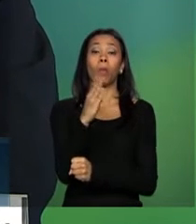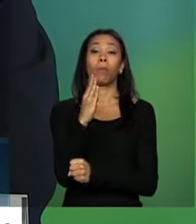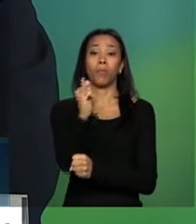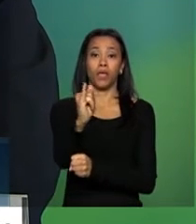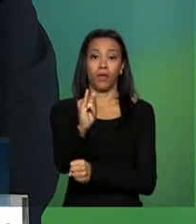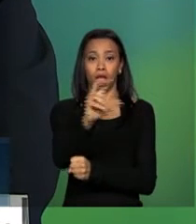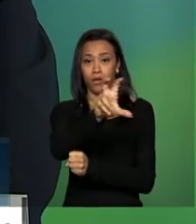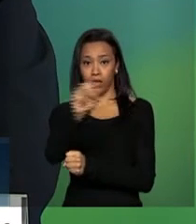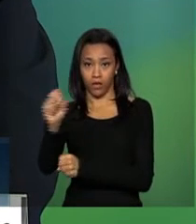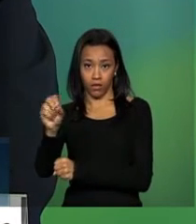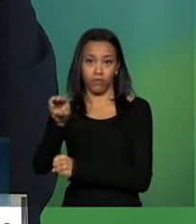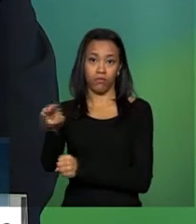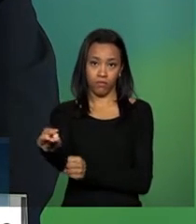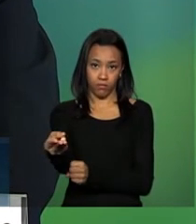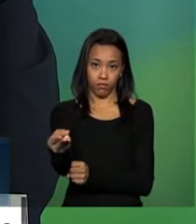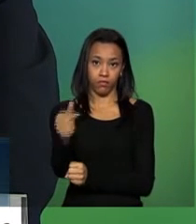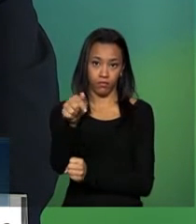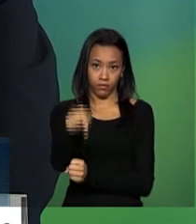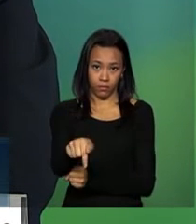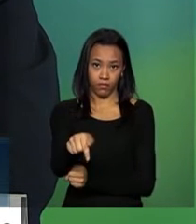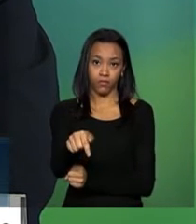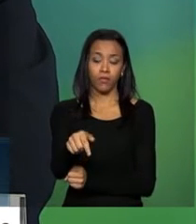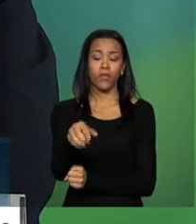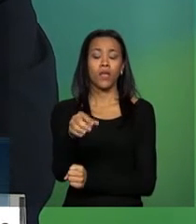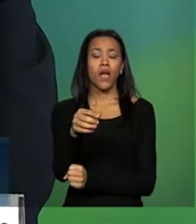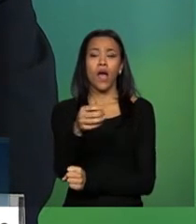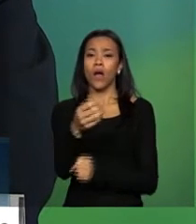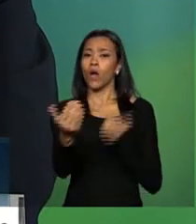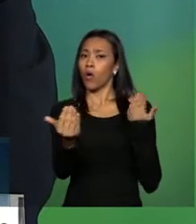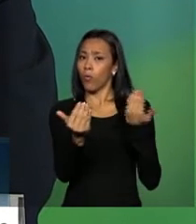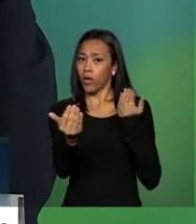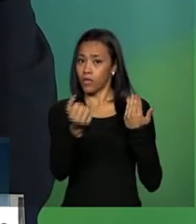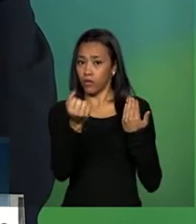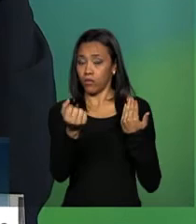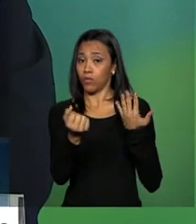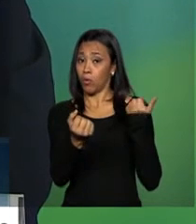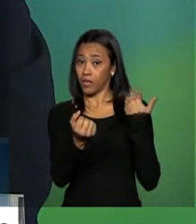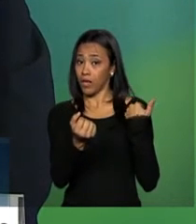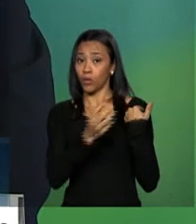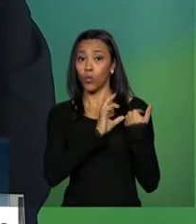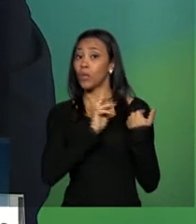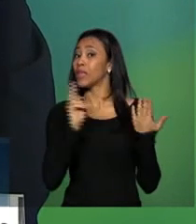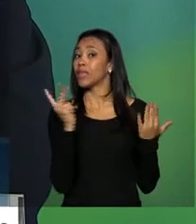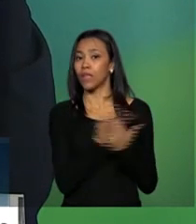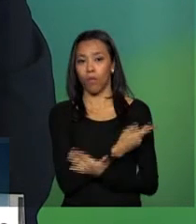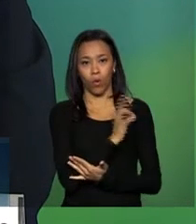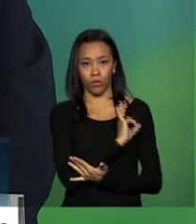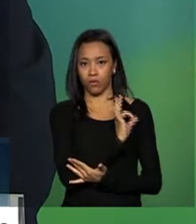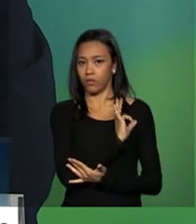Mas eu quero lembrar que a dotação do ano passado não foi realizada.